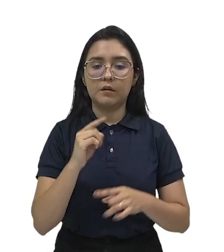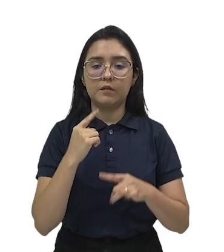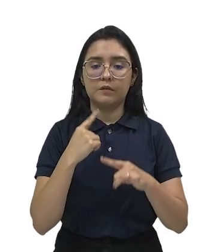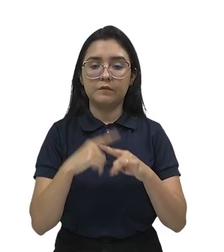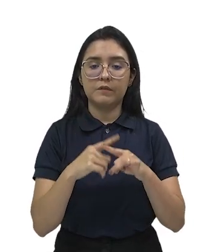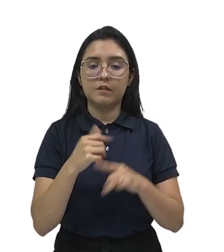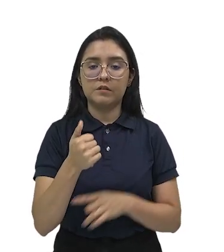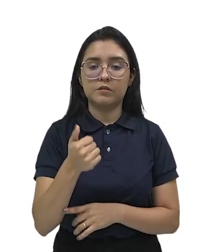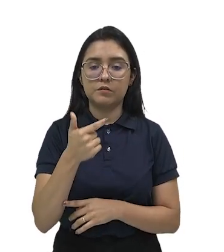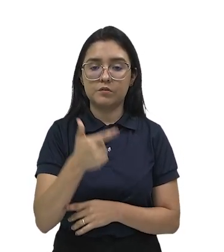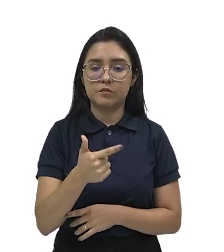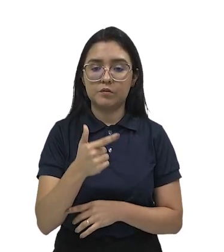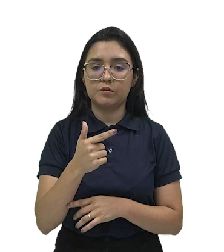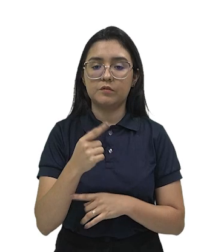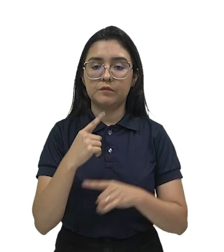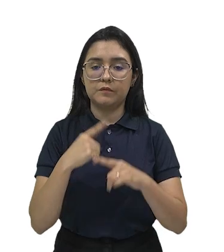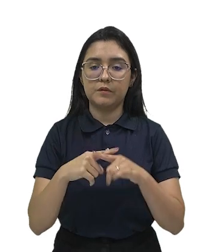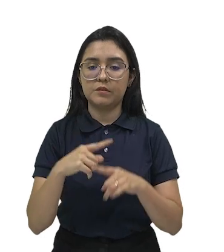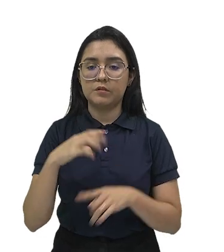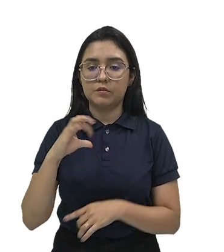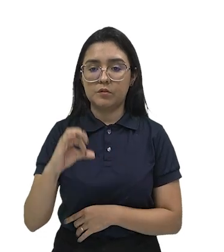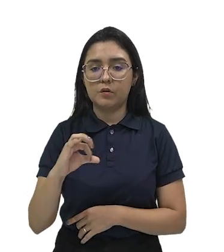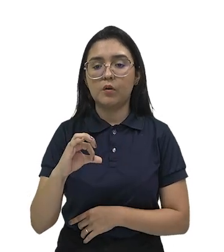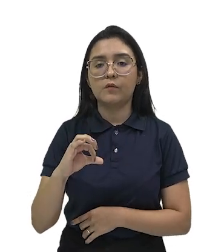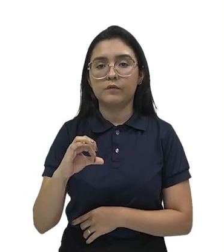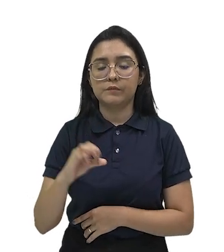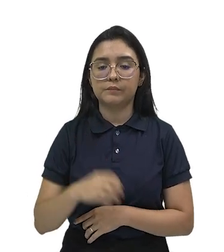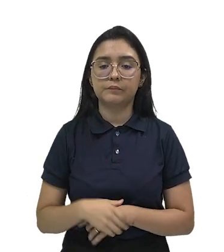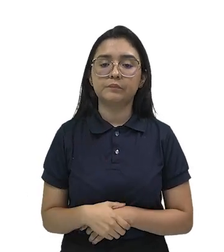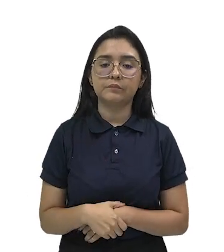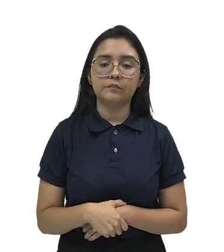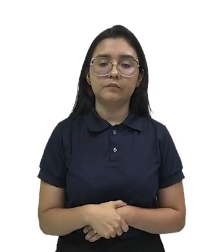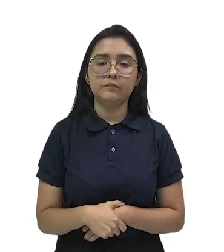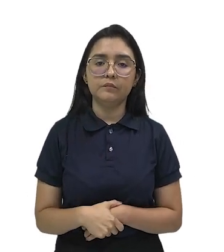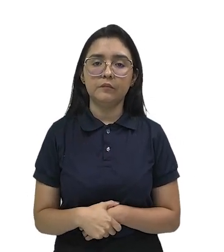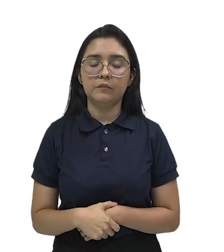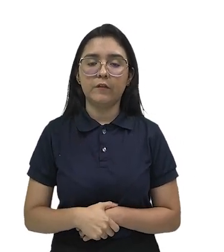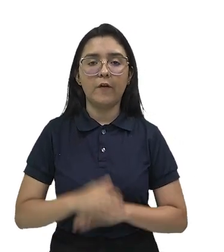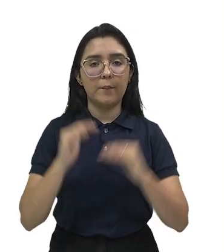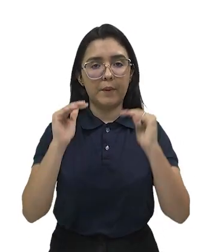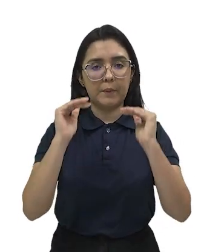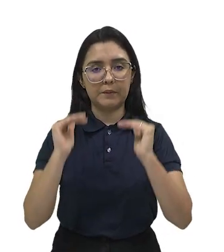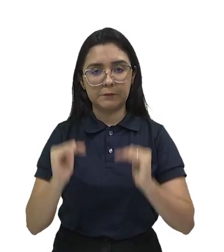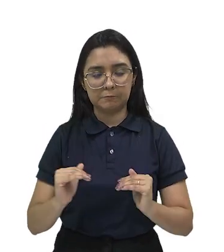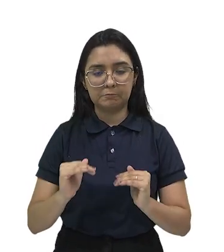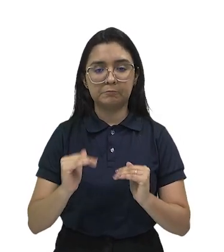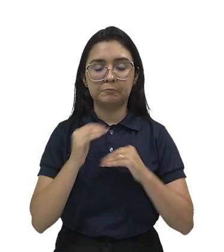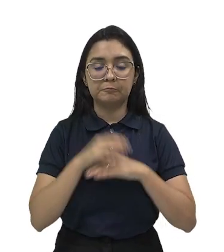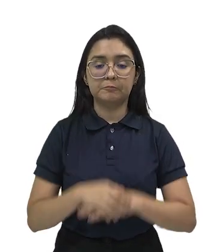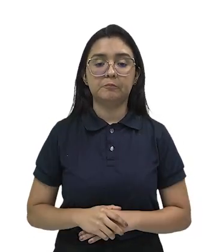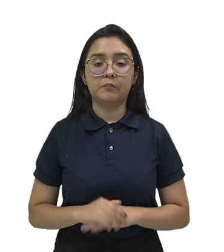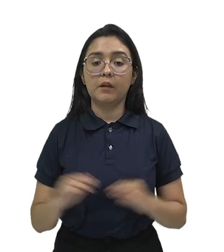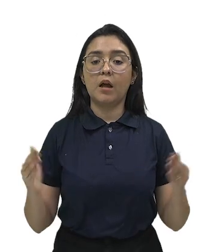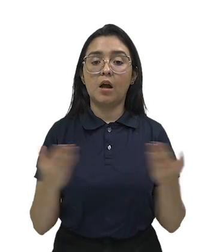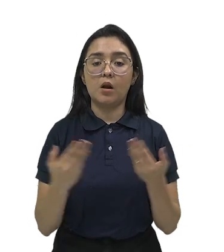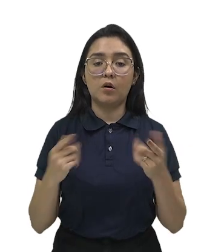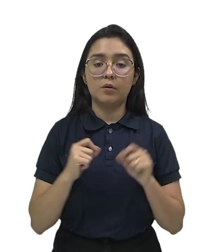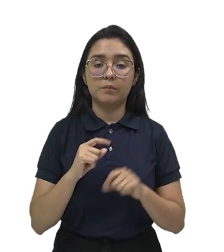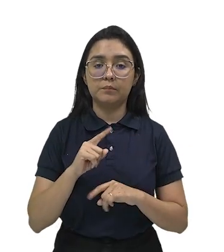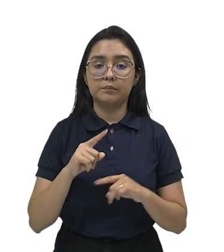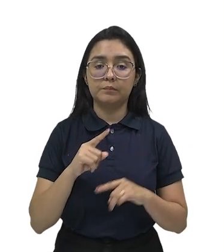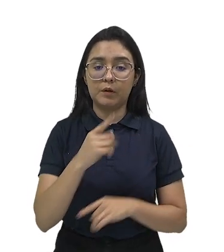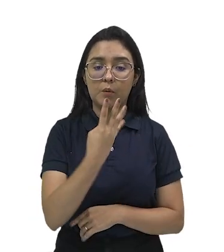vezes 12 vezes 9. Vamos aos poucos. Belezinha? Então vamos agora